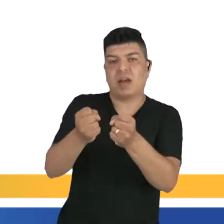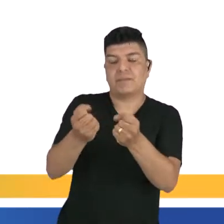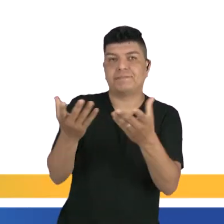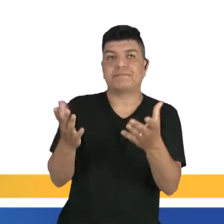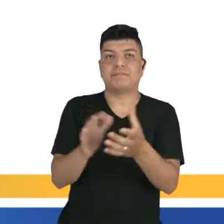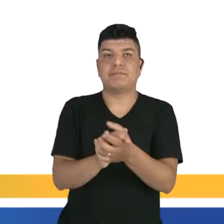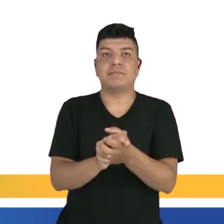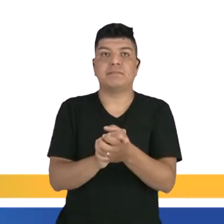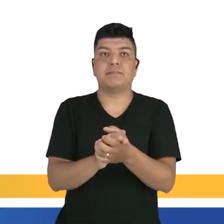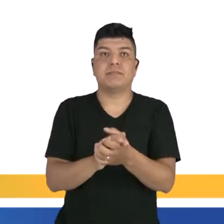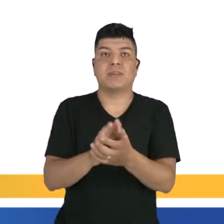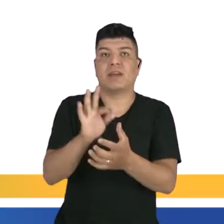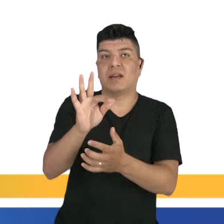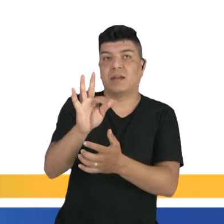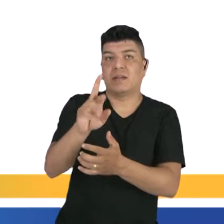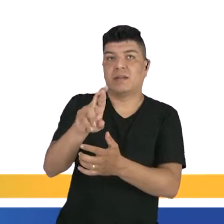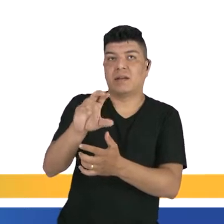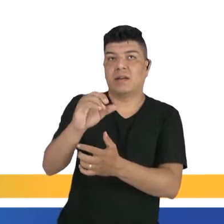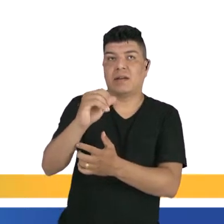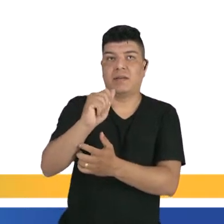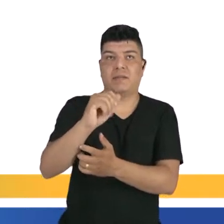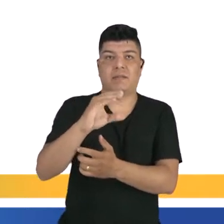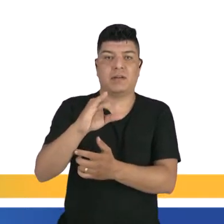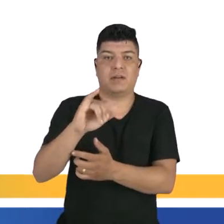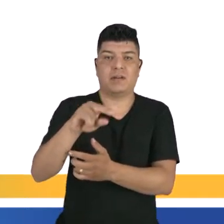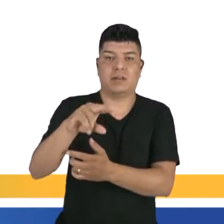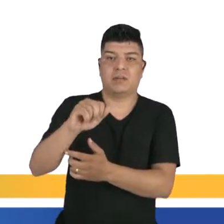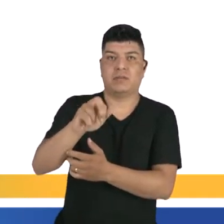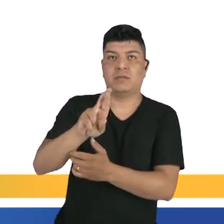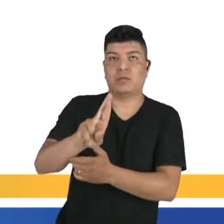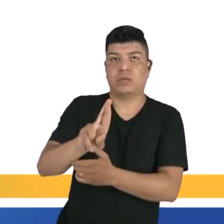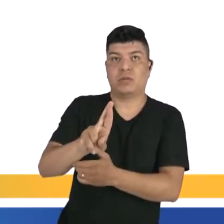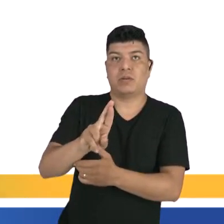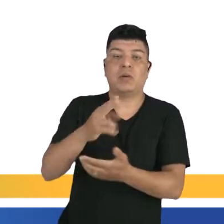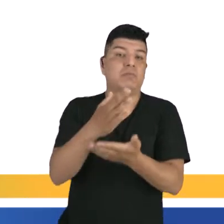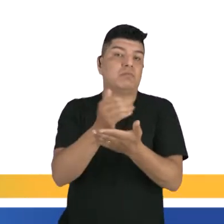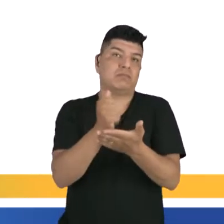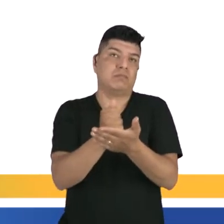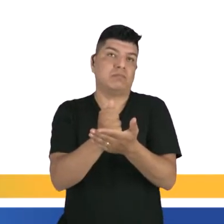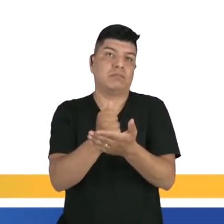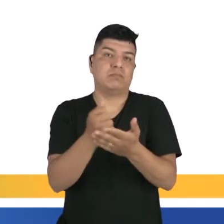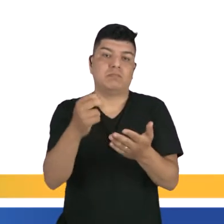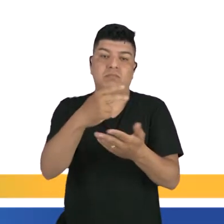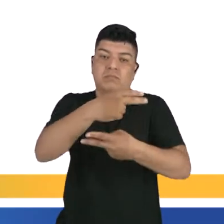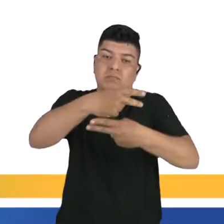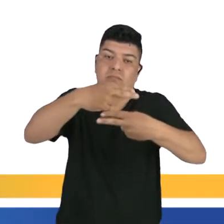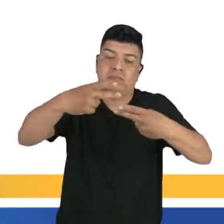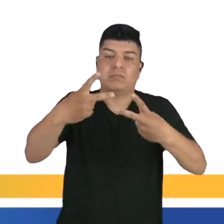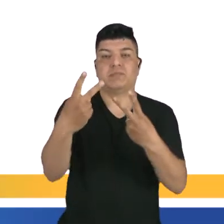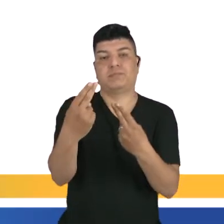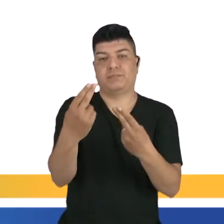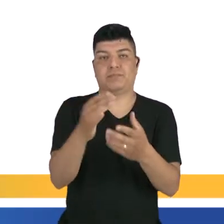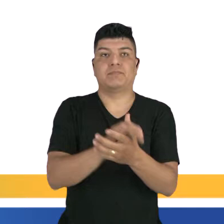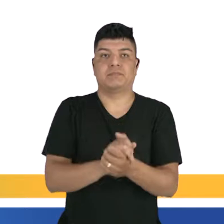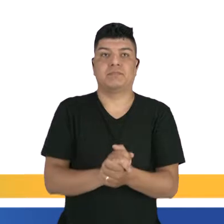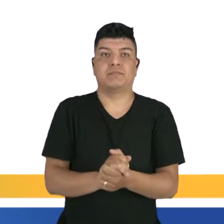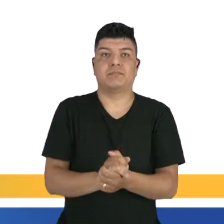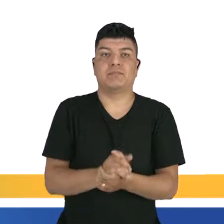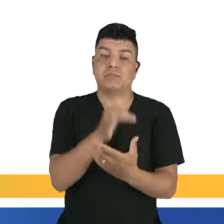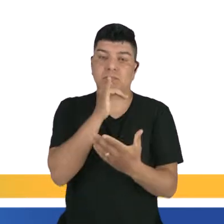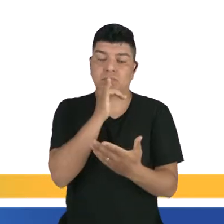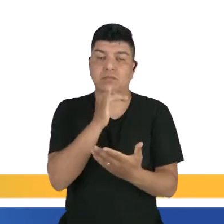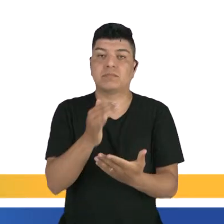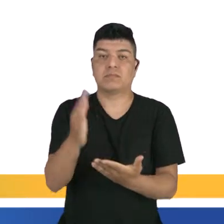alguma coisa em partes iguais, considerando uma ou alguma dessas partes. Então aí